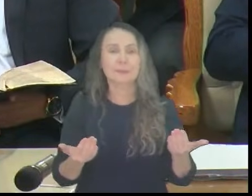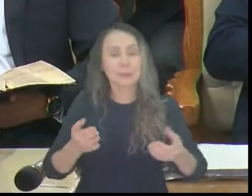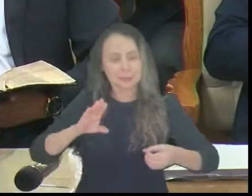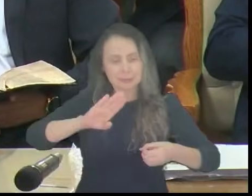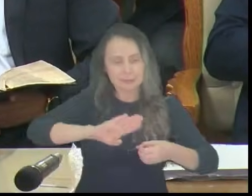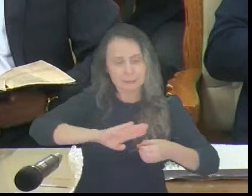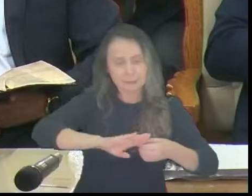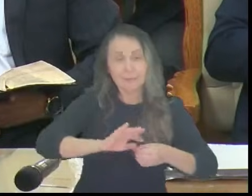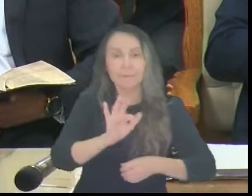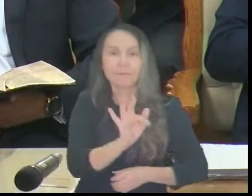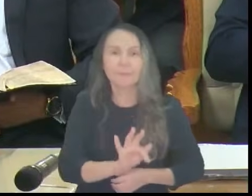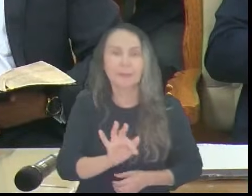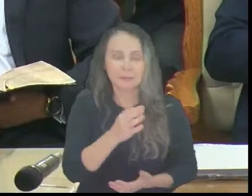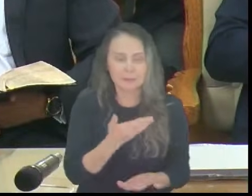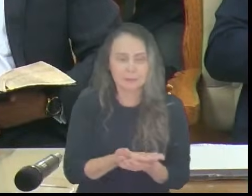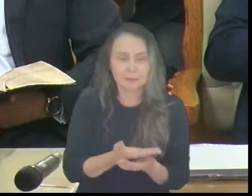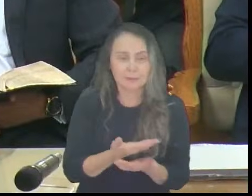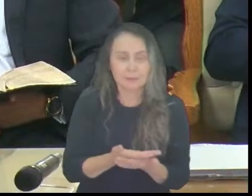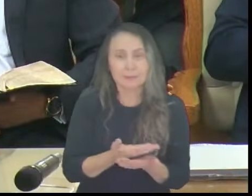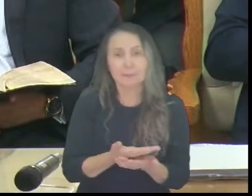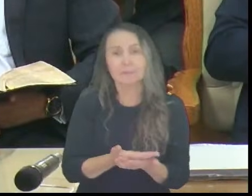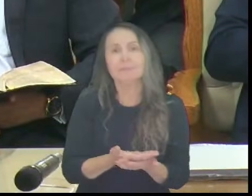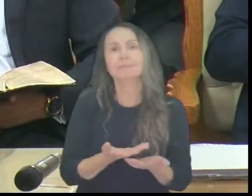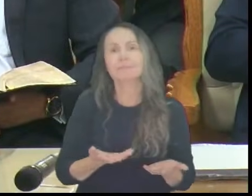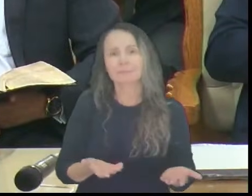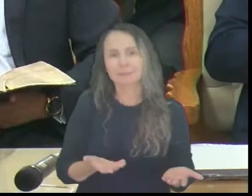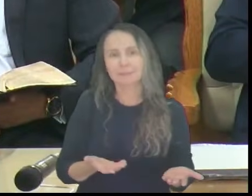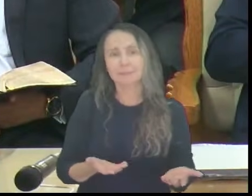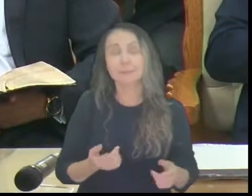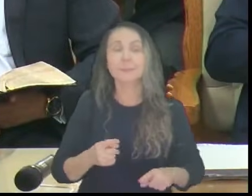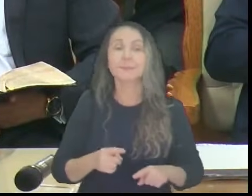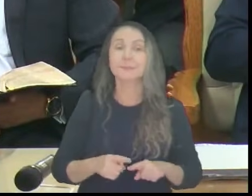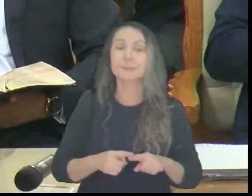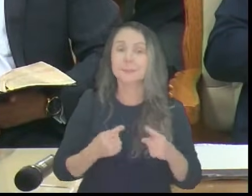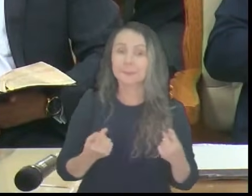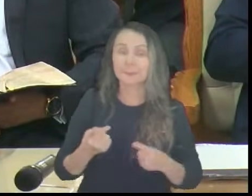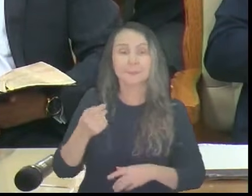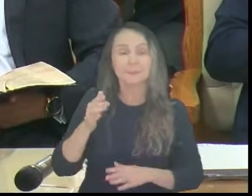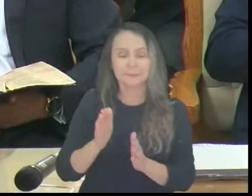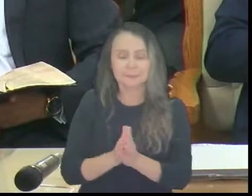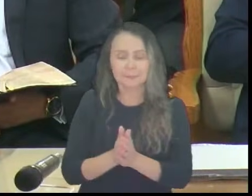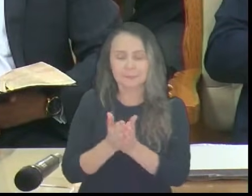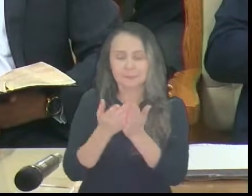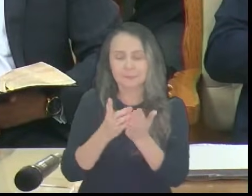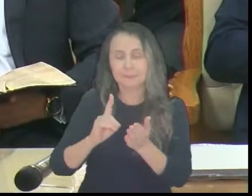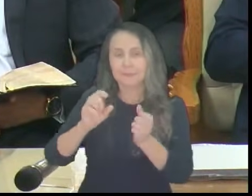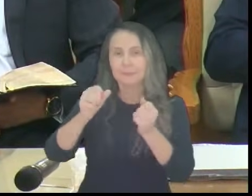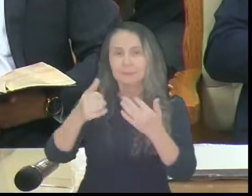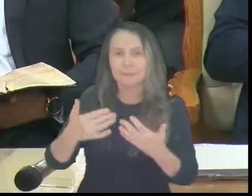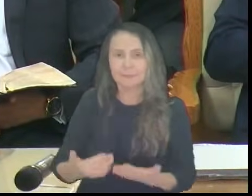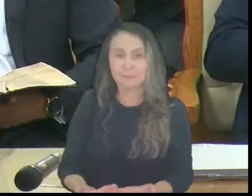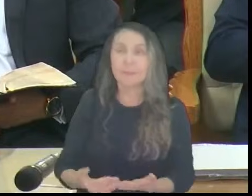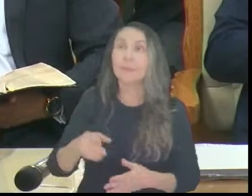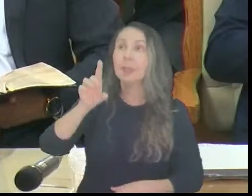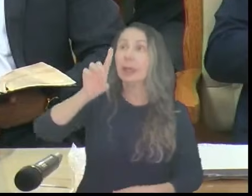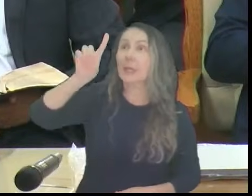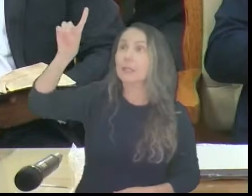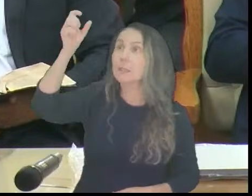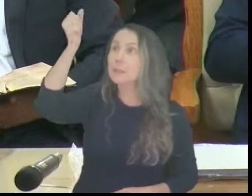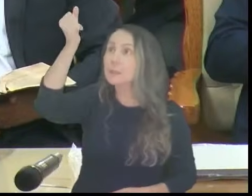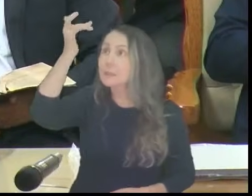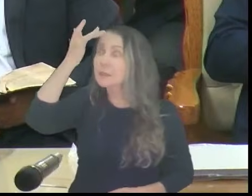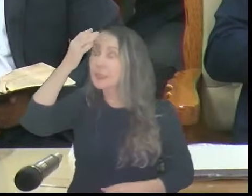ele ia perder a bolsa. Mas Deus, a Bíblia diz que Deus deu graça a Daniel perante